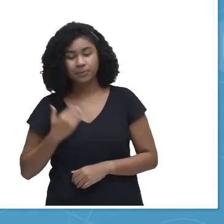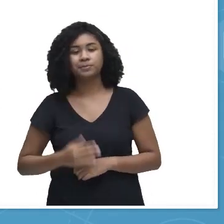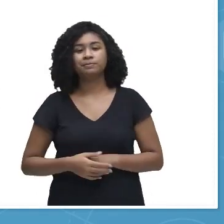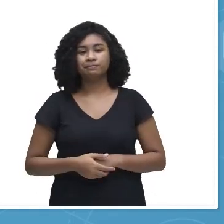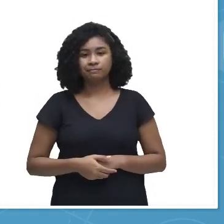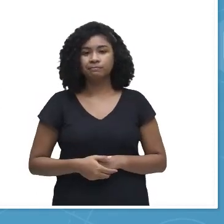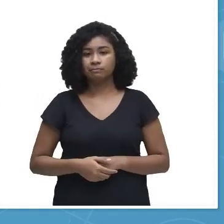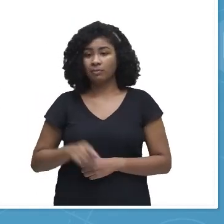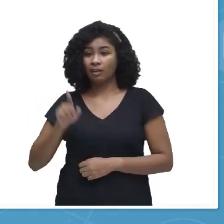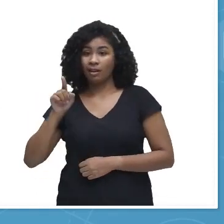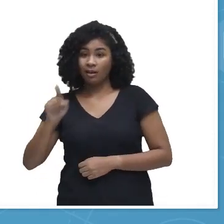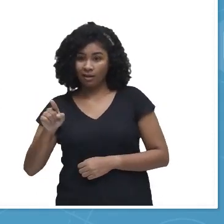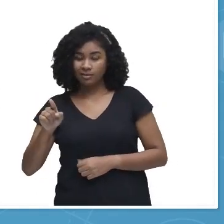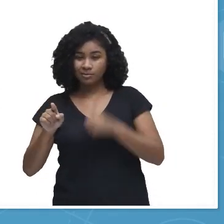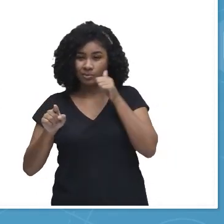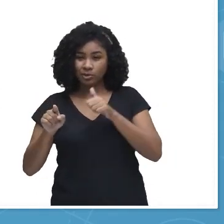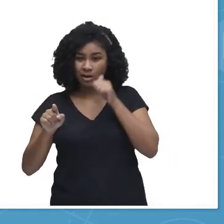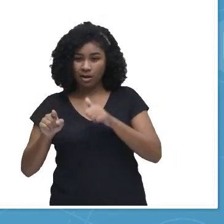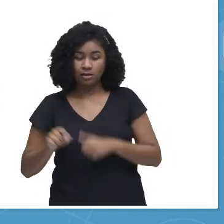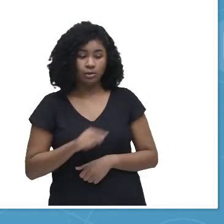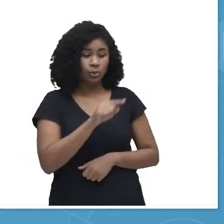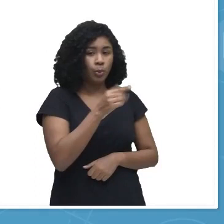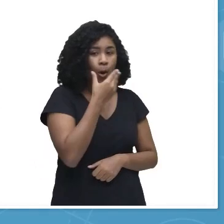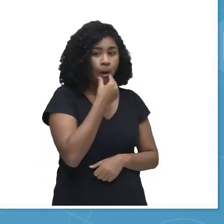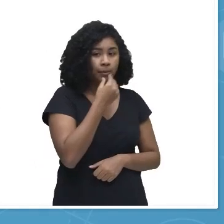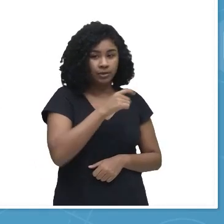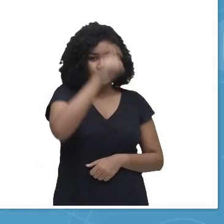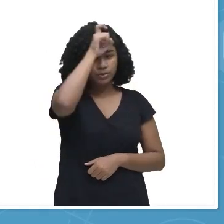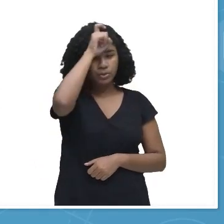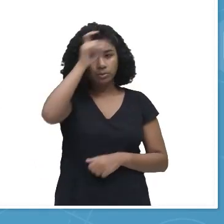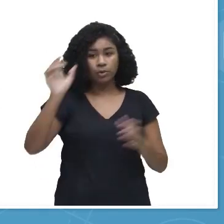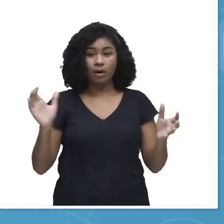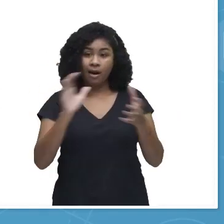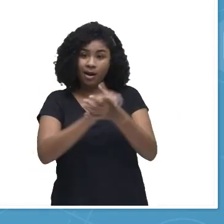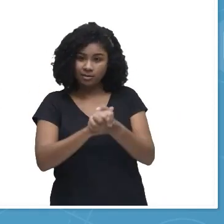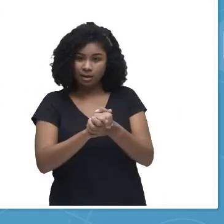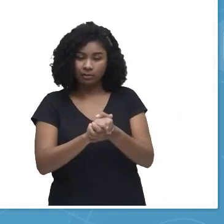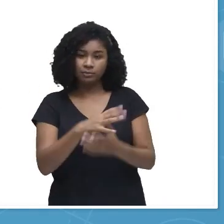dos Palmares e com ele teve 3 filhos. Dandara é uma mulher famosa, uma mulher